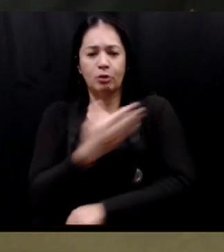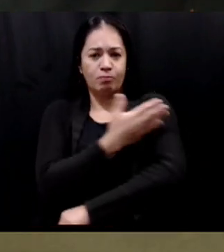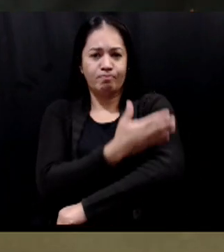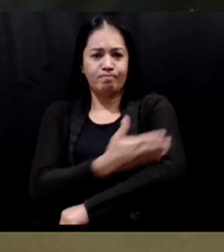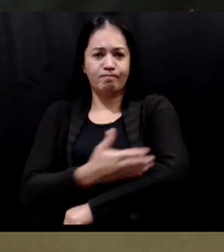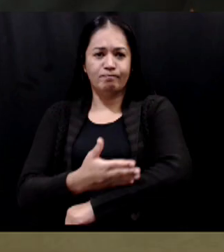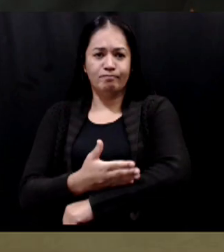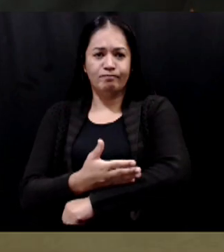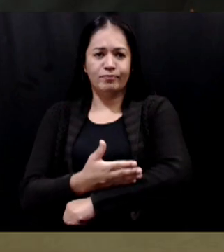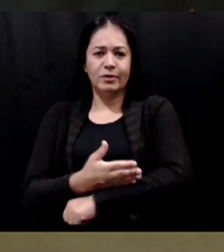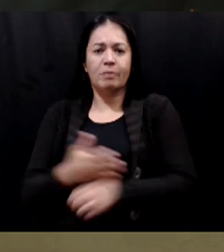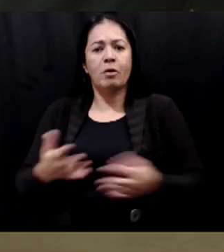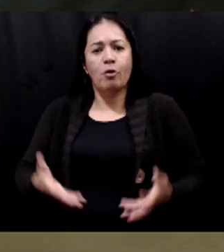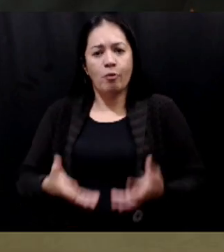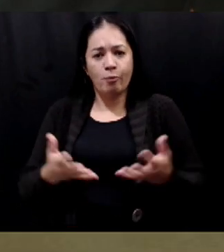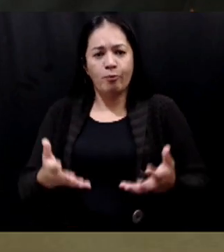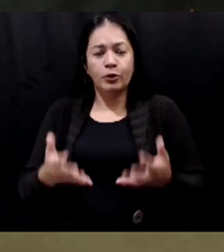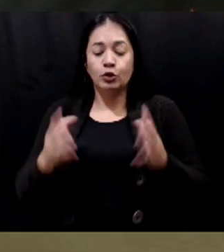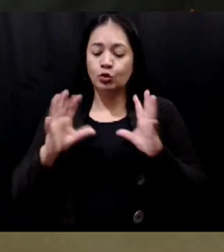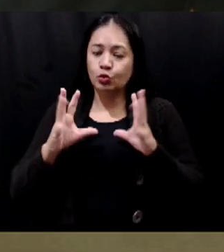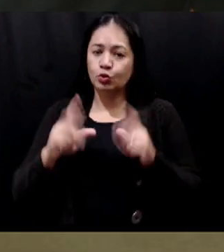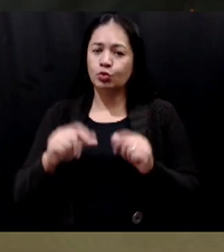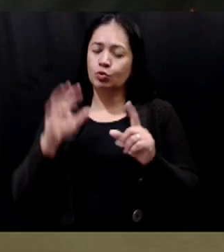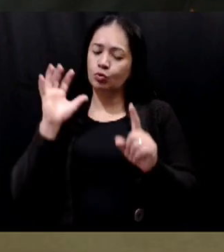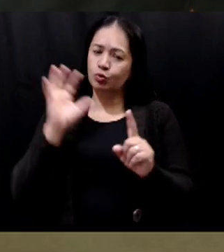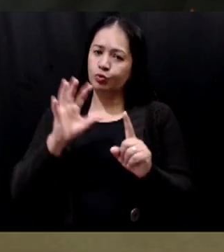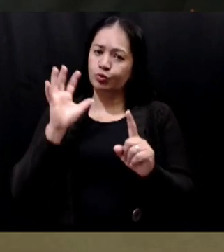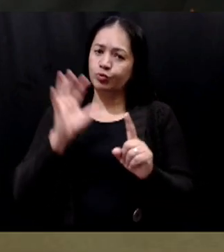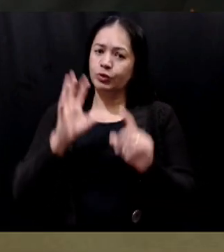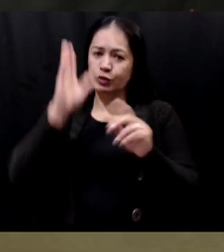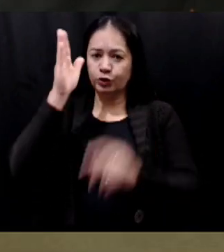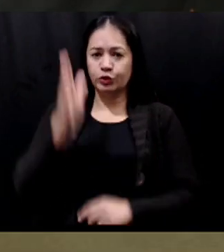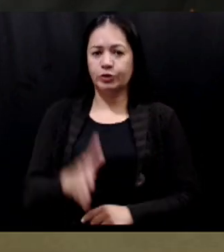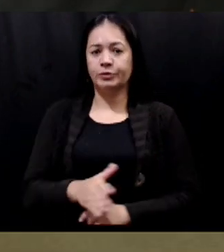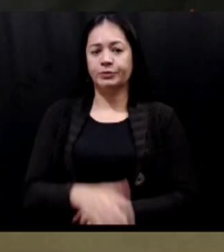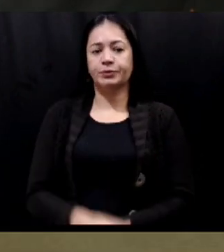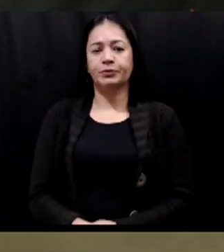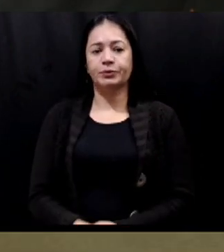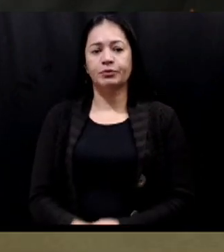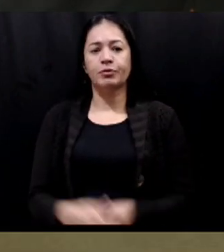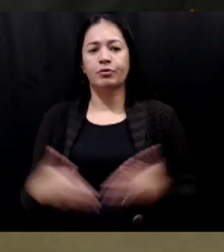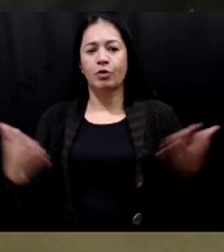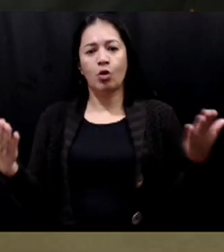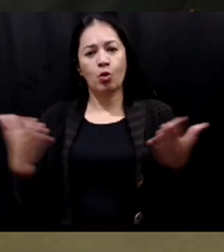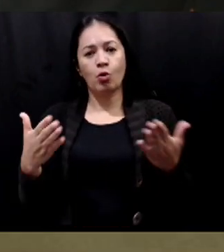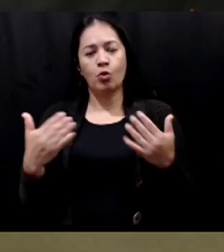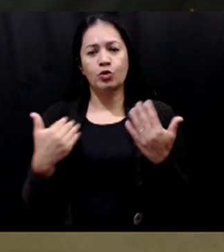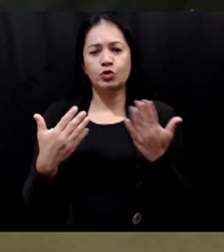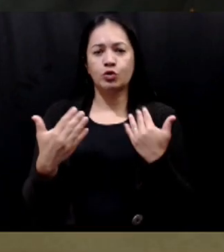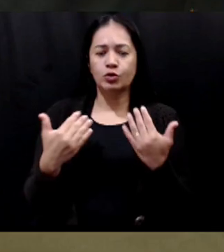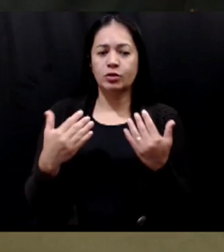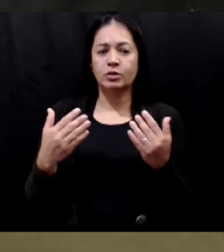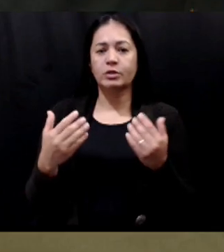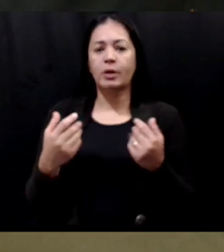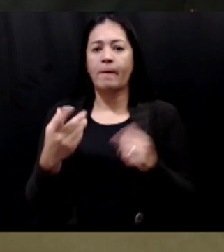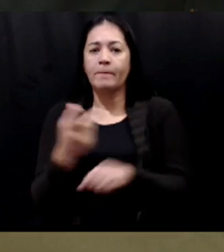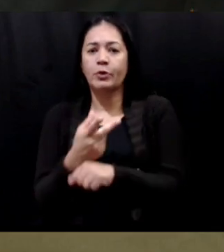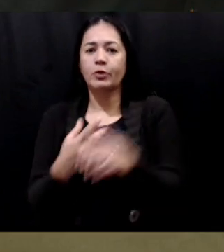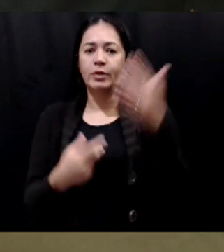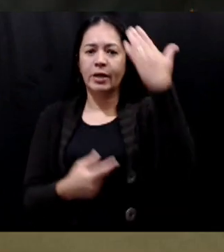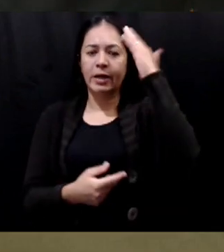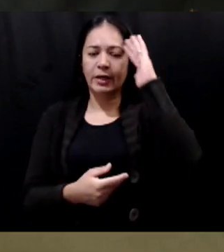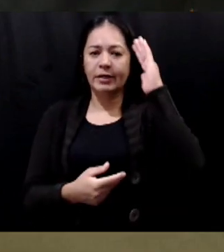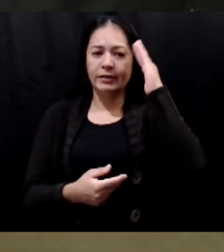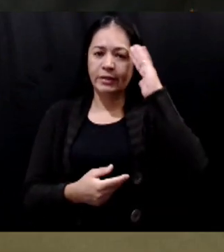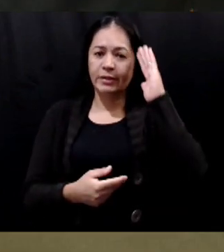motivação influenciam diretamente nesse processo. Hoje, nosso bate-papo busca entender o lado fisiológico e comportamental dessa